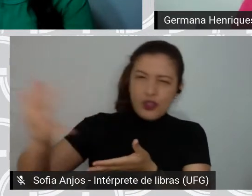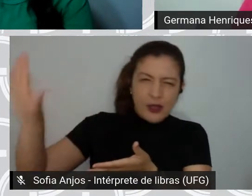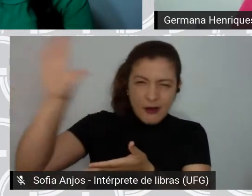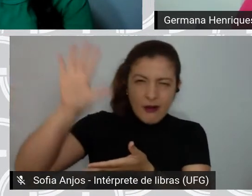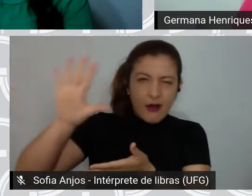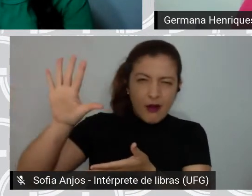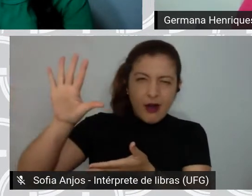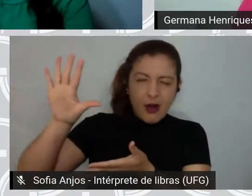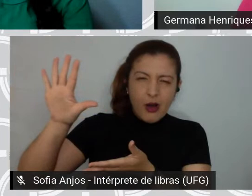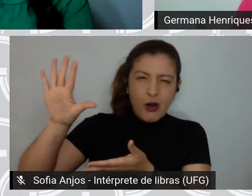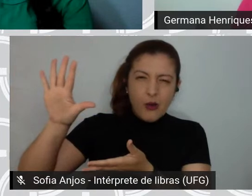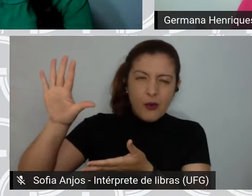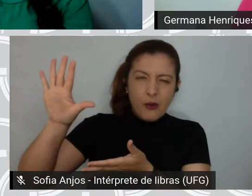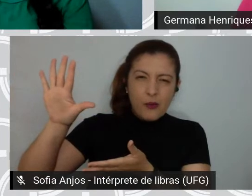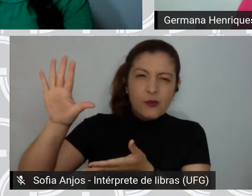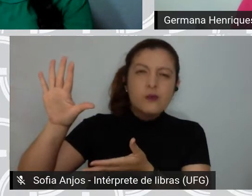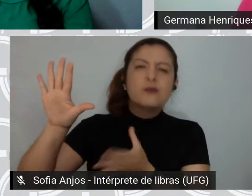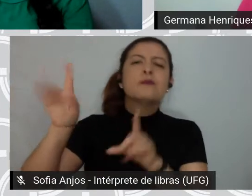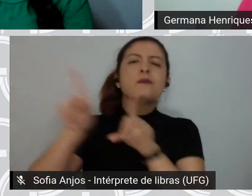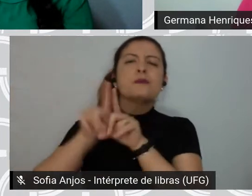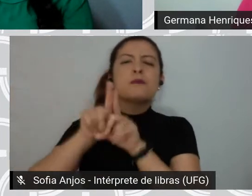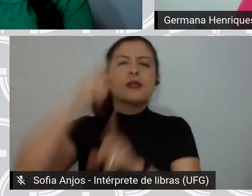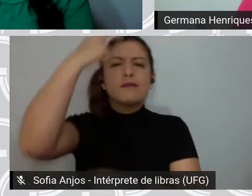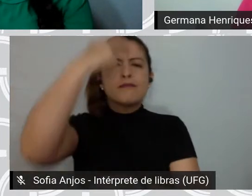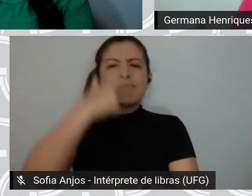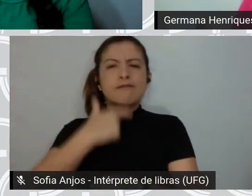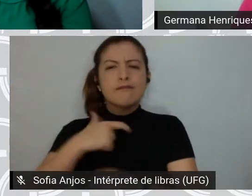no lugar de fala do historiador,